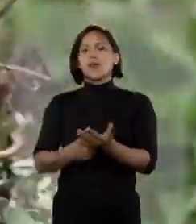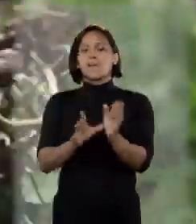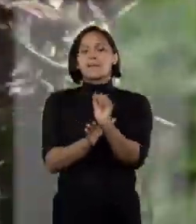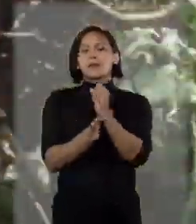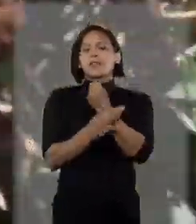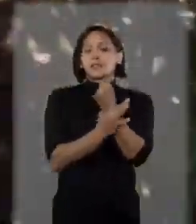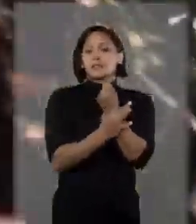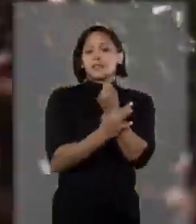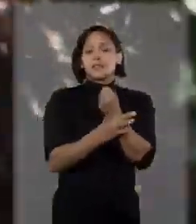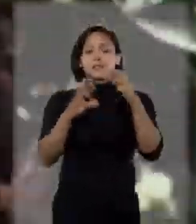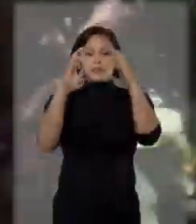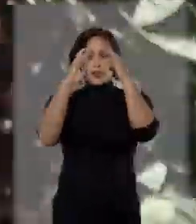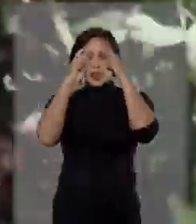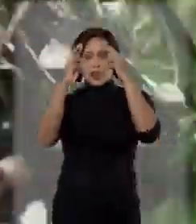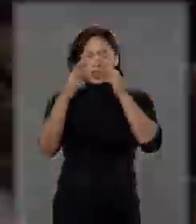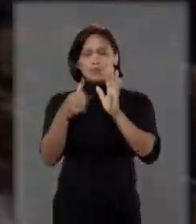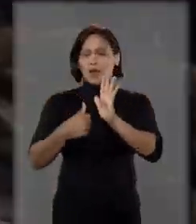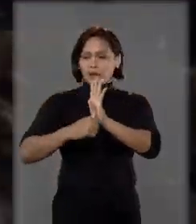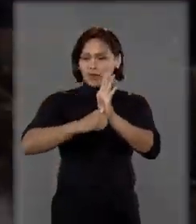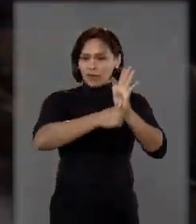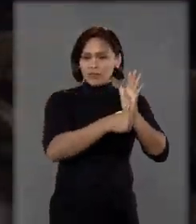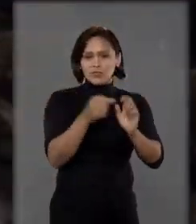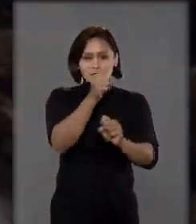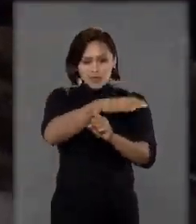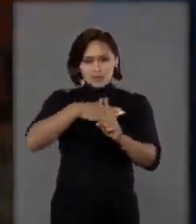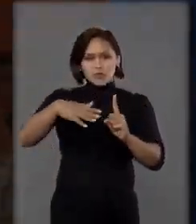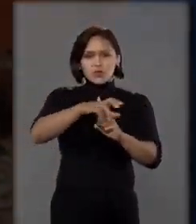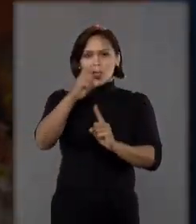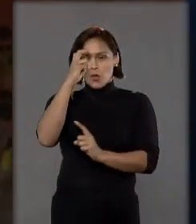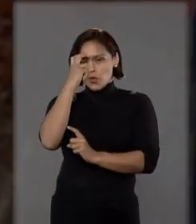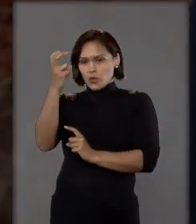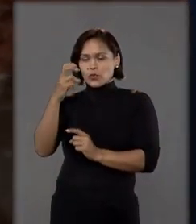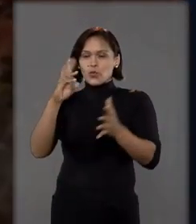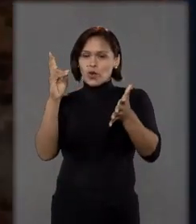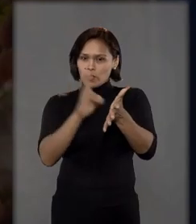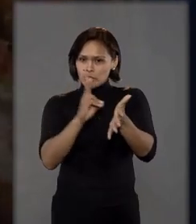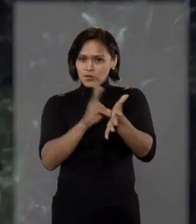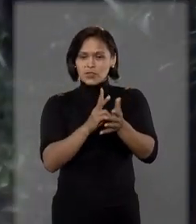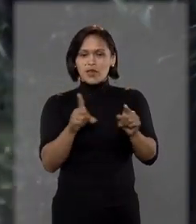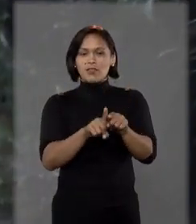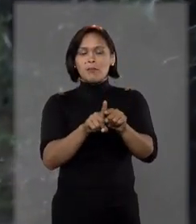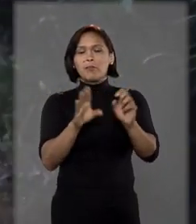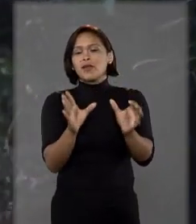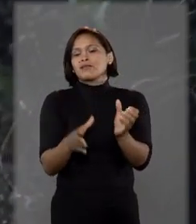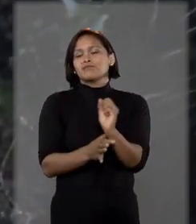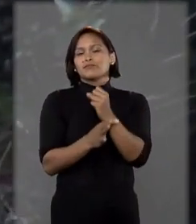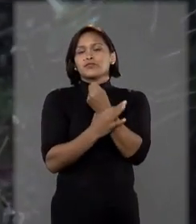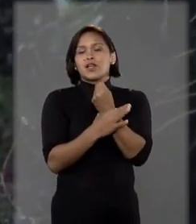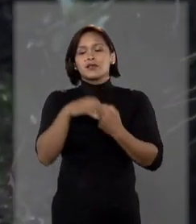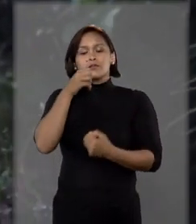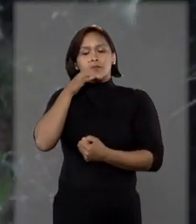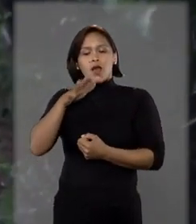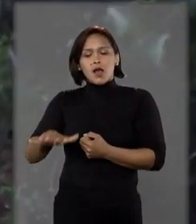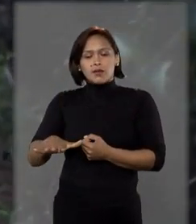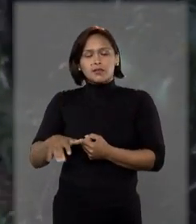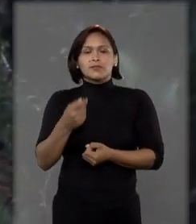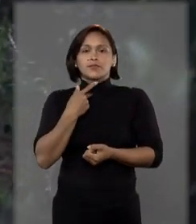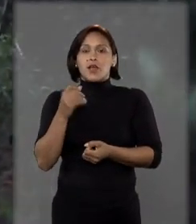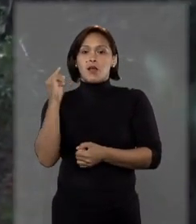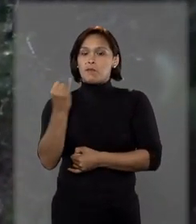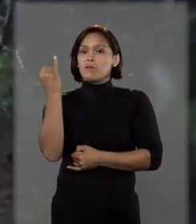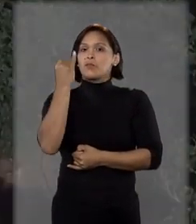determinação é para assegurar que sejam respeitadas a identidade social e cultural do povo indígena, além de garantir que o menor seja colocado